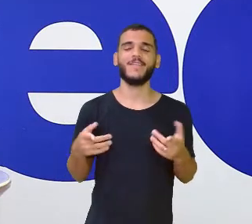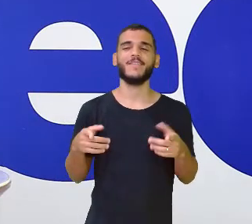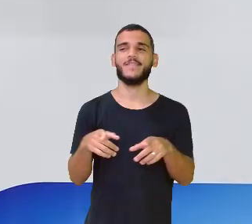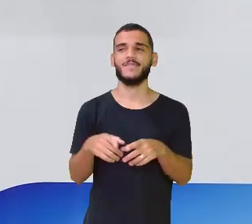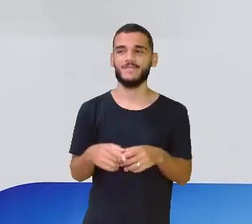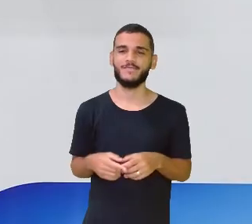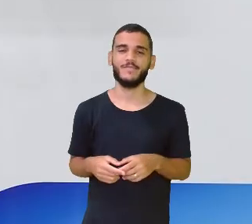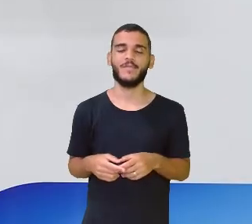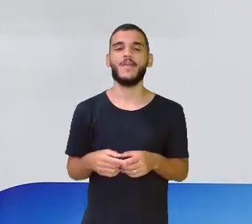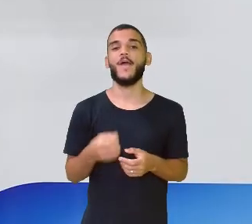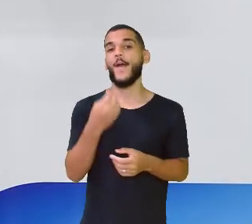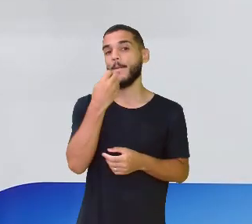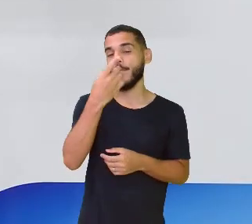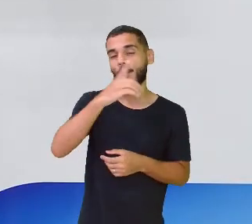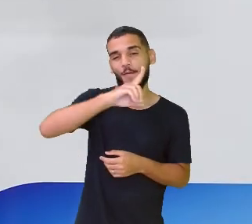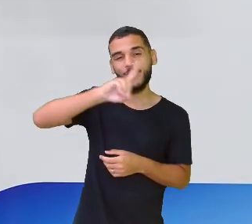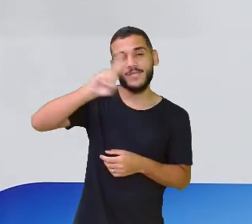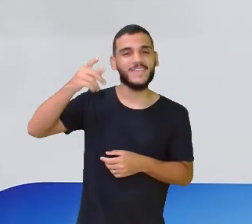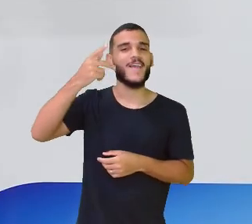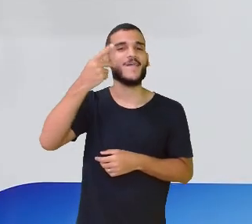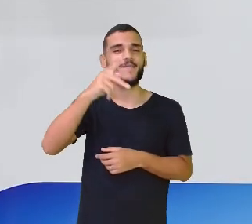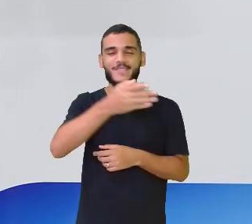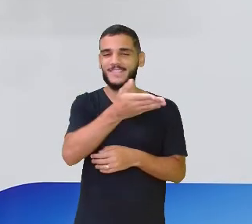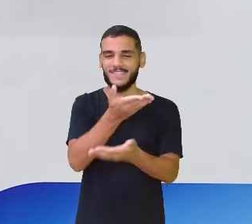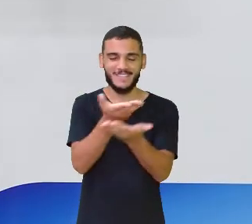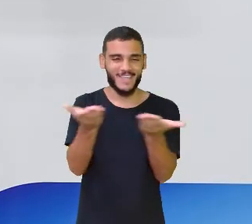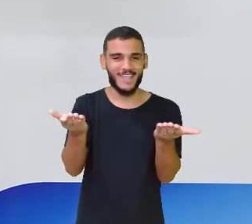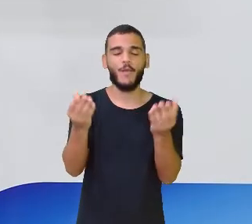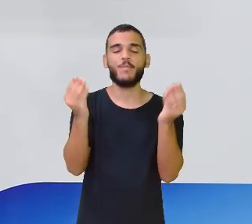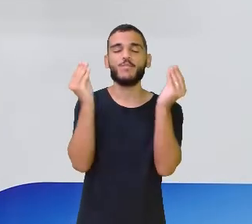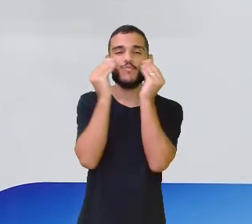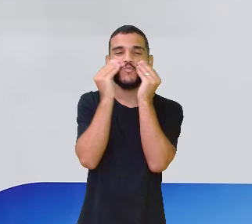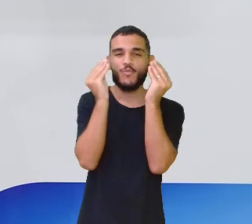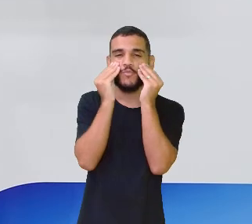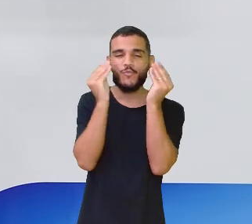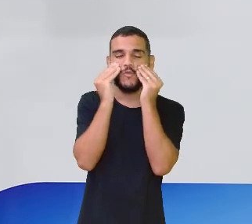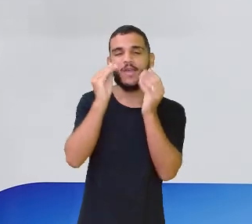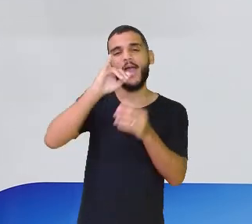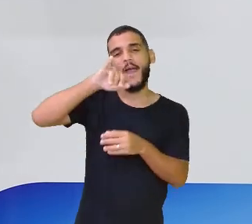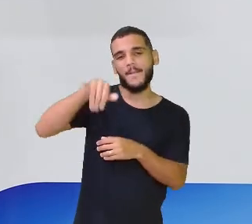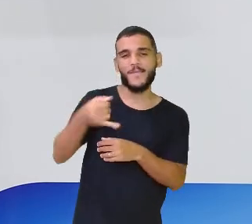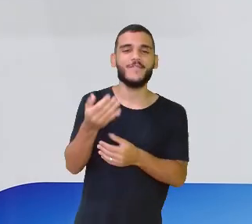desejar um bom dia para vocês, um beijo grande,